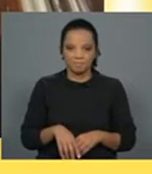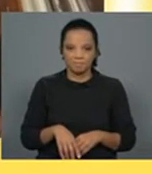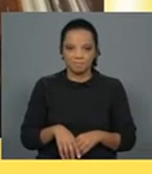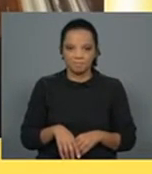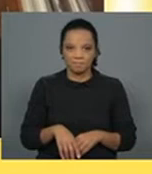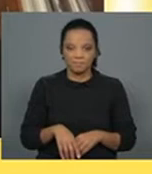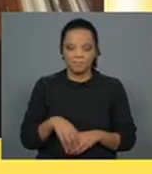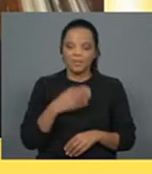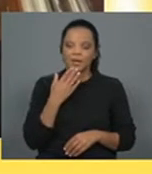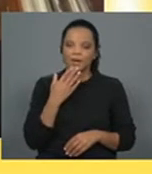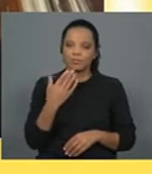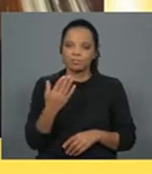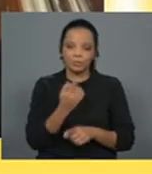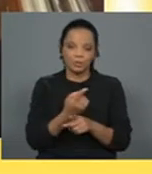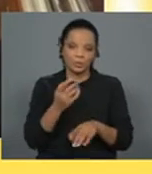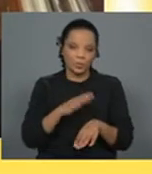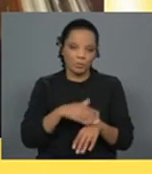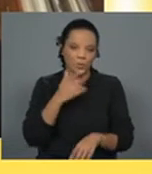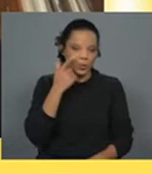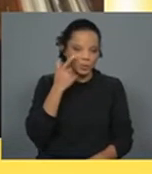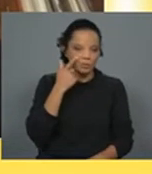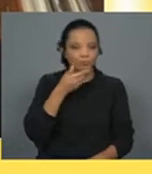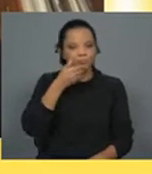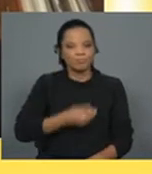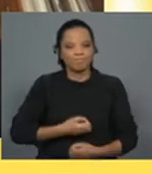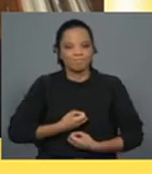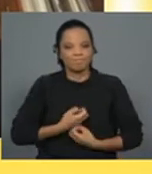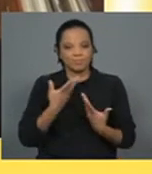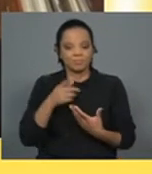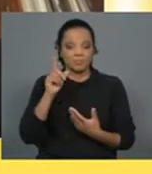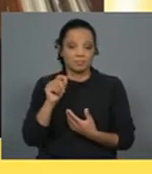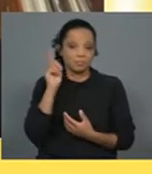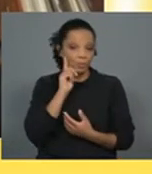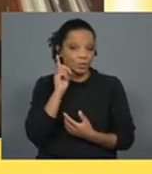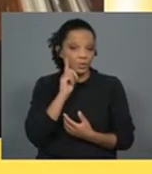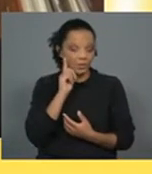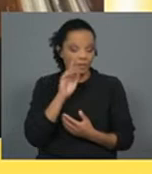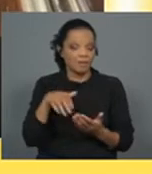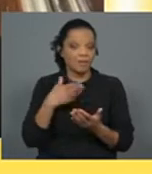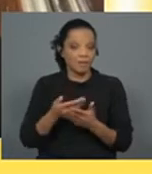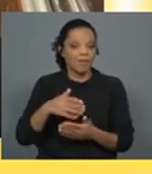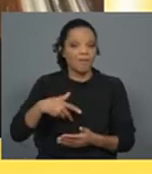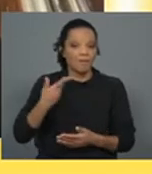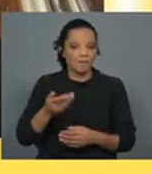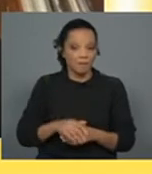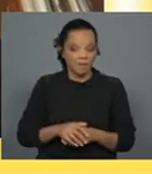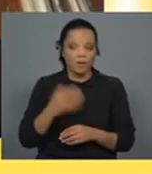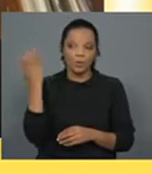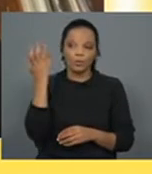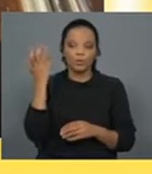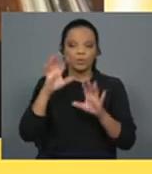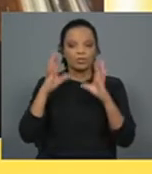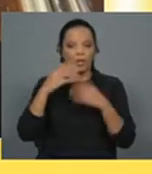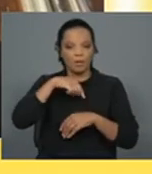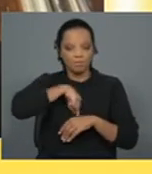um enorme obrigado pelos conhecimentos e saberes que connosco partilharam e que tão importantes se podem tornar, não só para a nossa cultura geral, mas